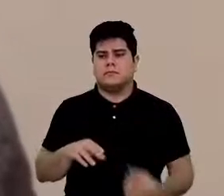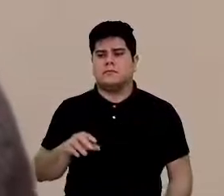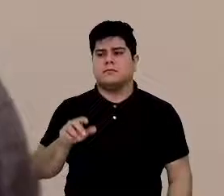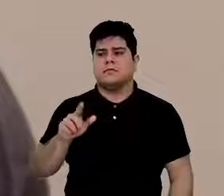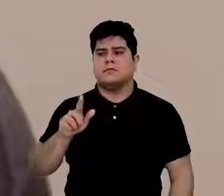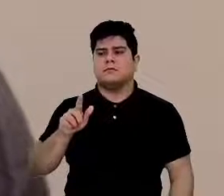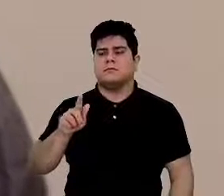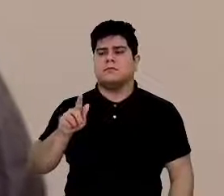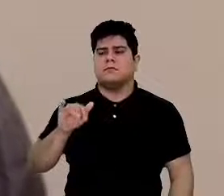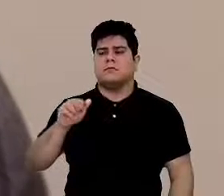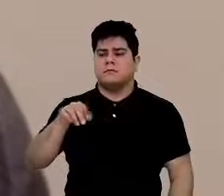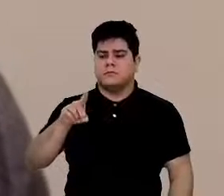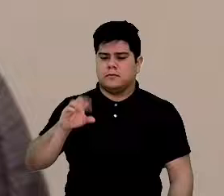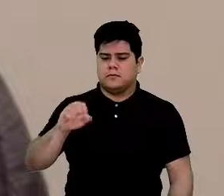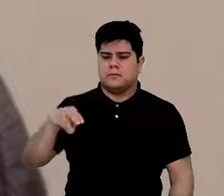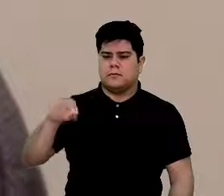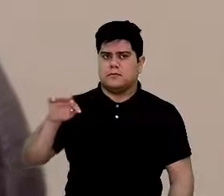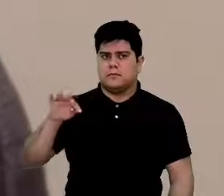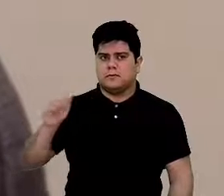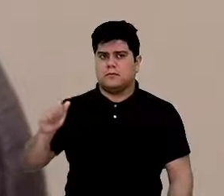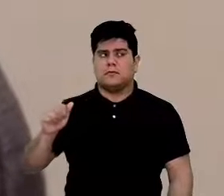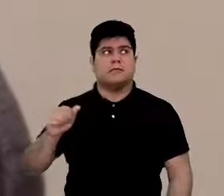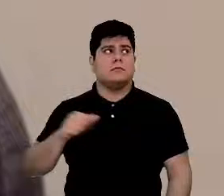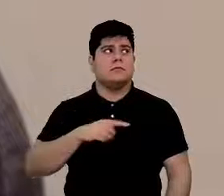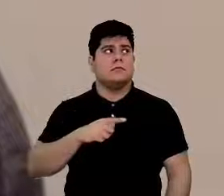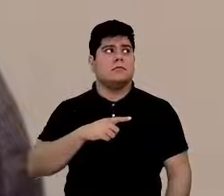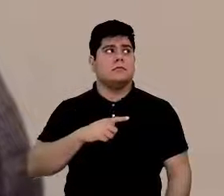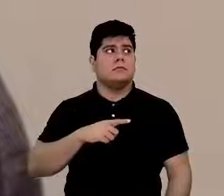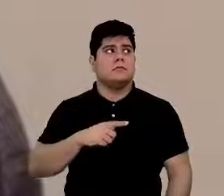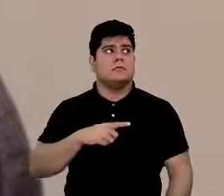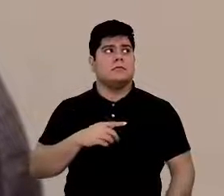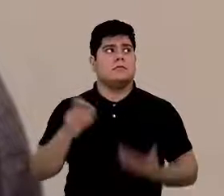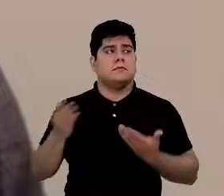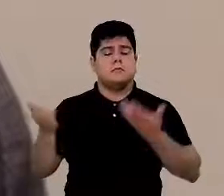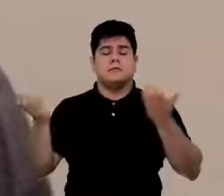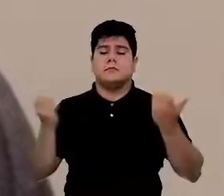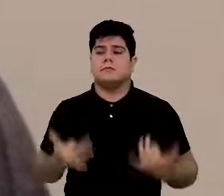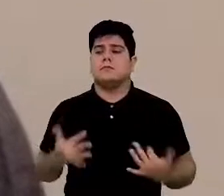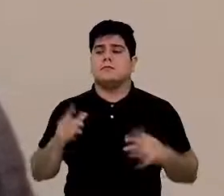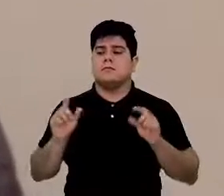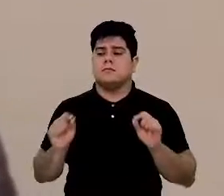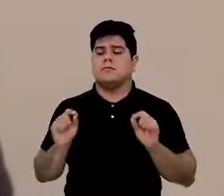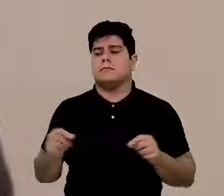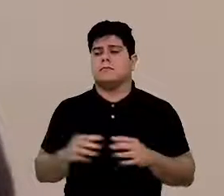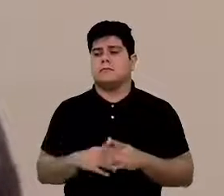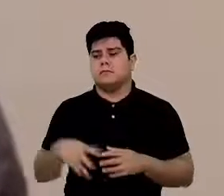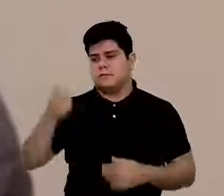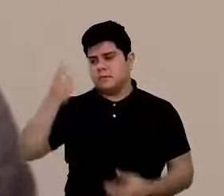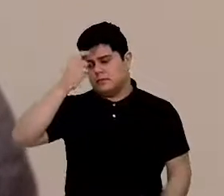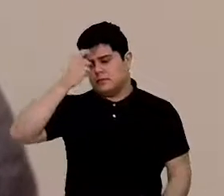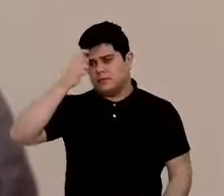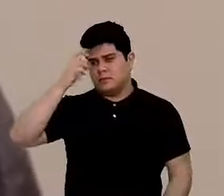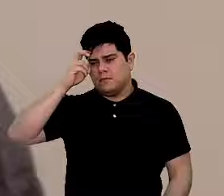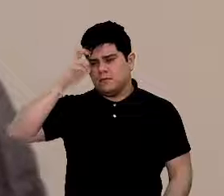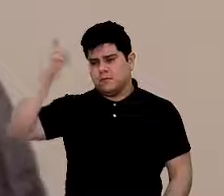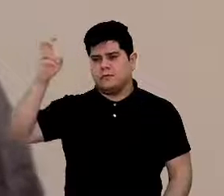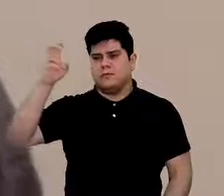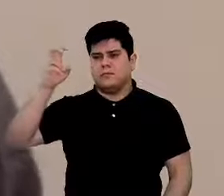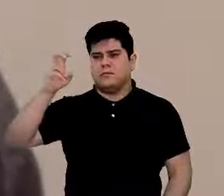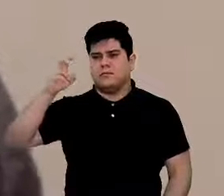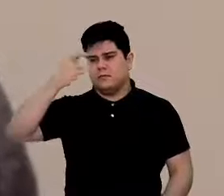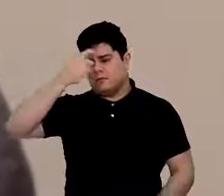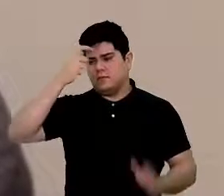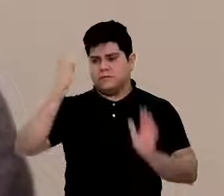Mota. Doutor Diandro Mota, ele vai nos falar sobre inteligência